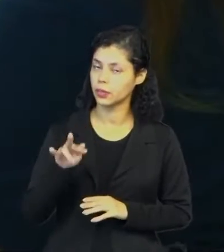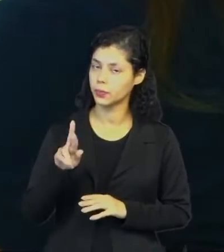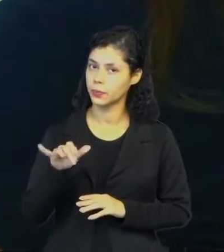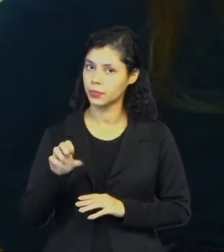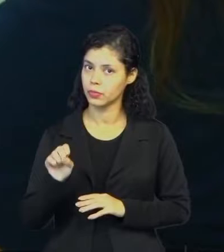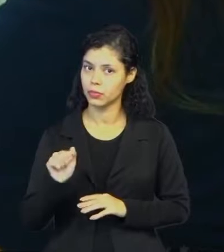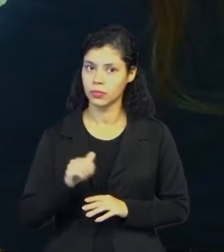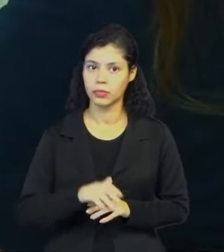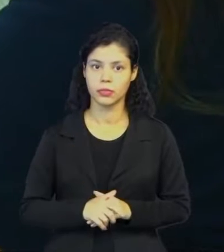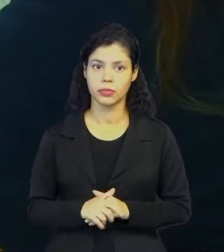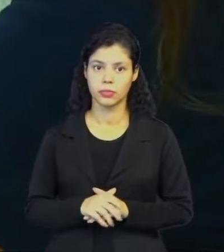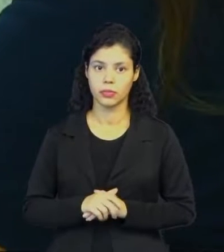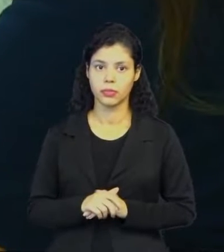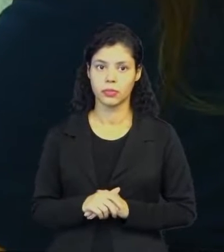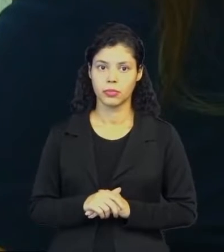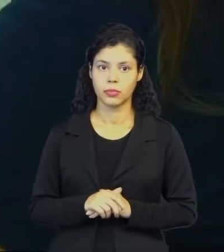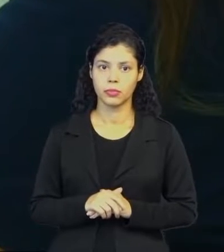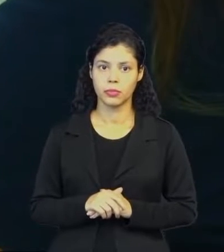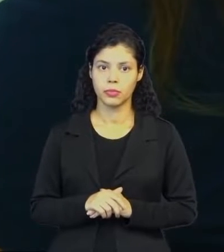Elias